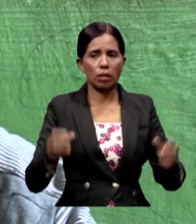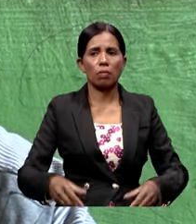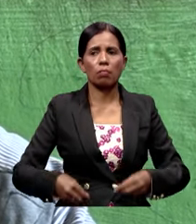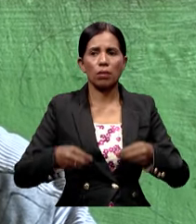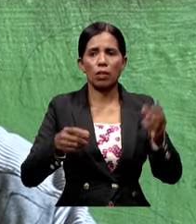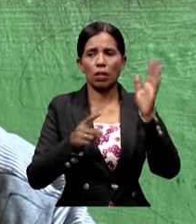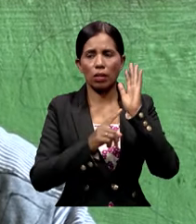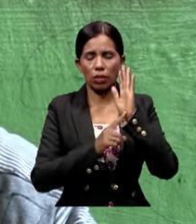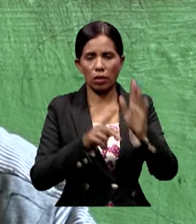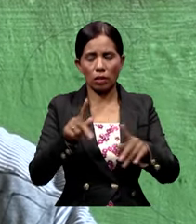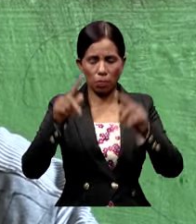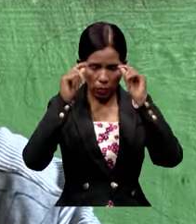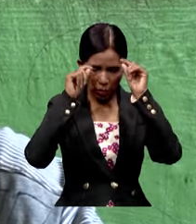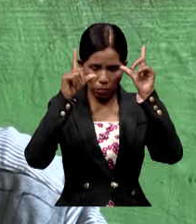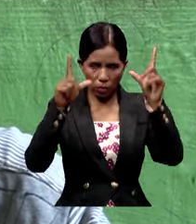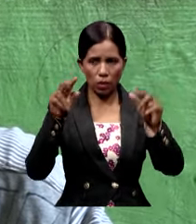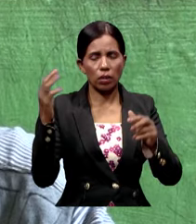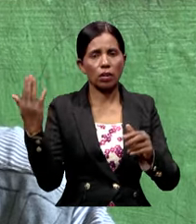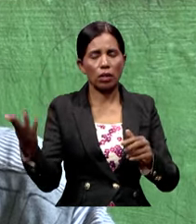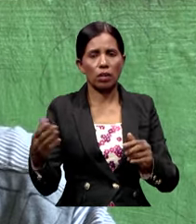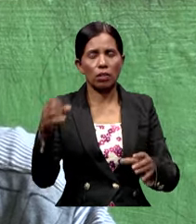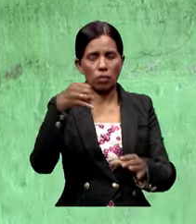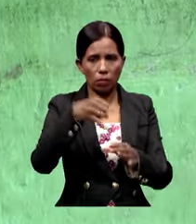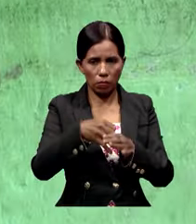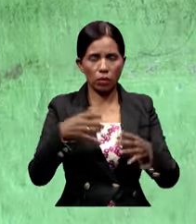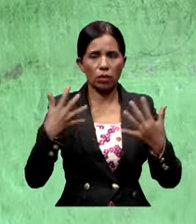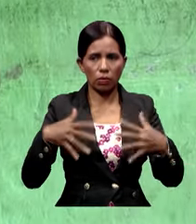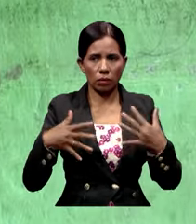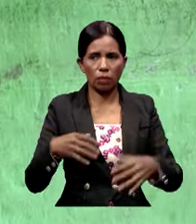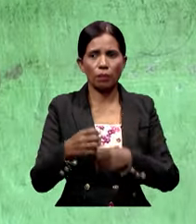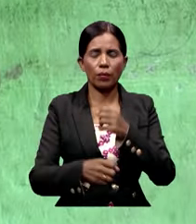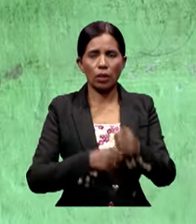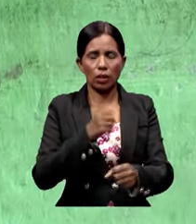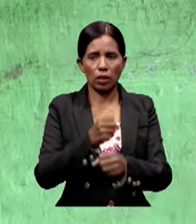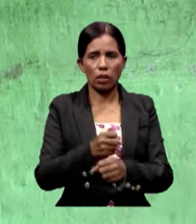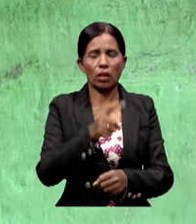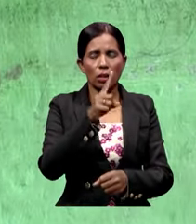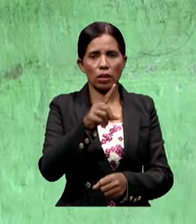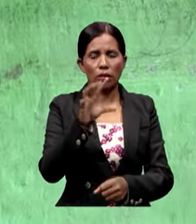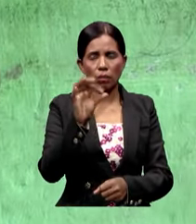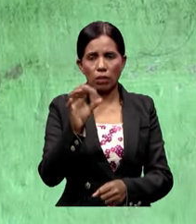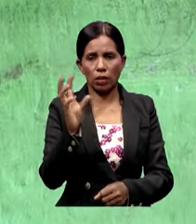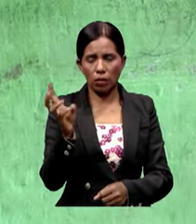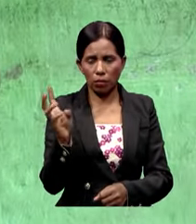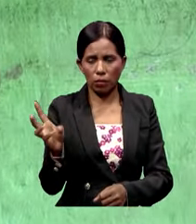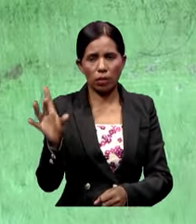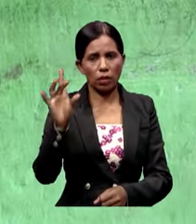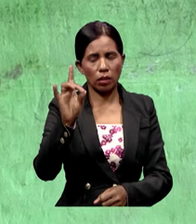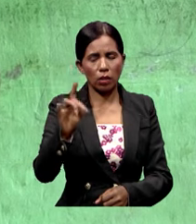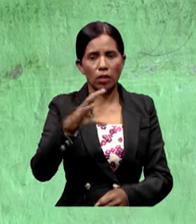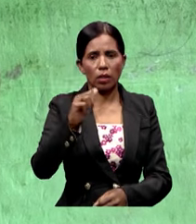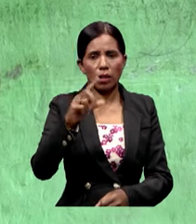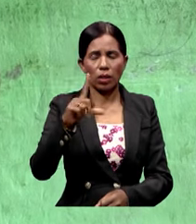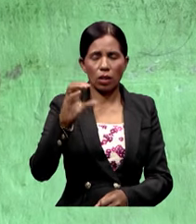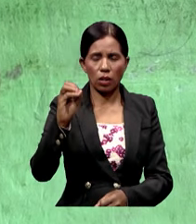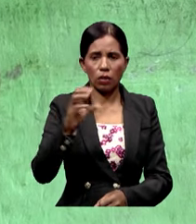sasin katak Timoroan idene envolvemos iha fono. Iha tinen rihunida atusia nenulo resingwalu, Carlos Maria